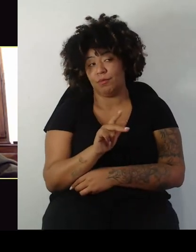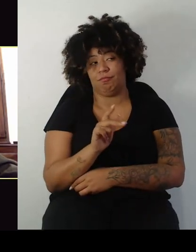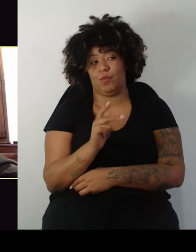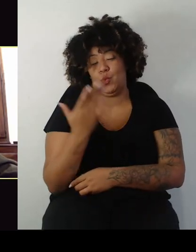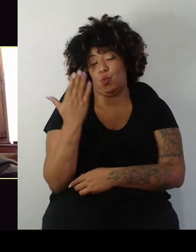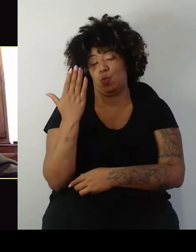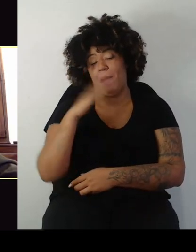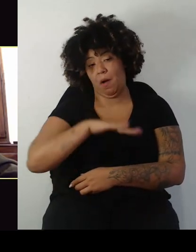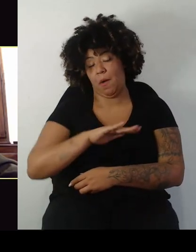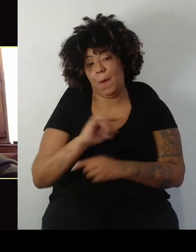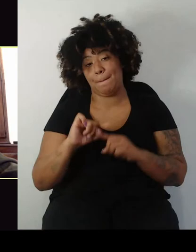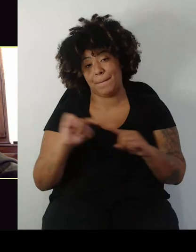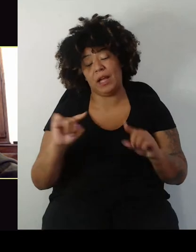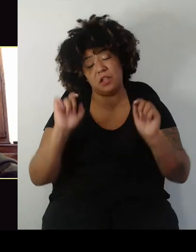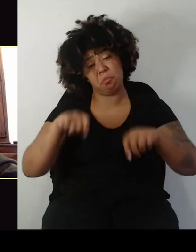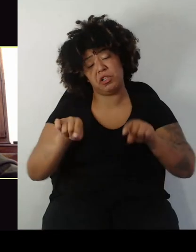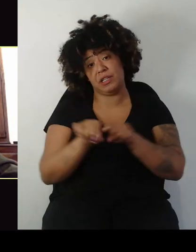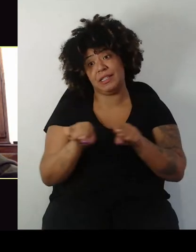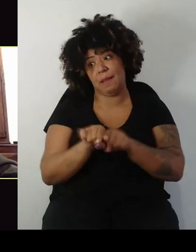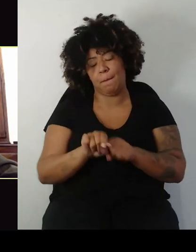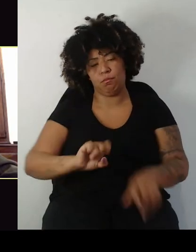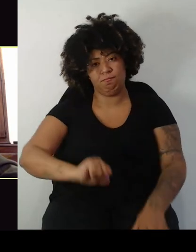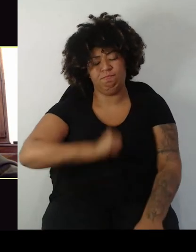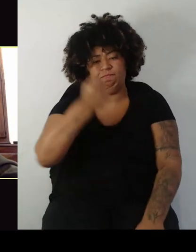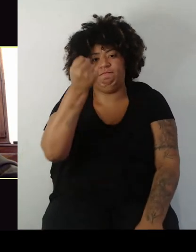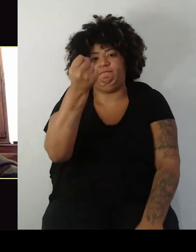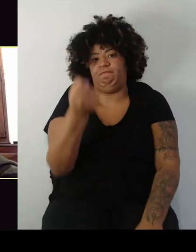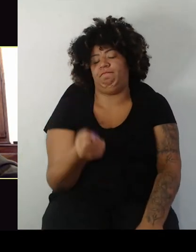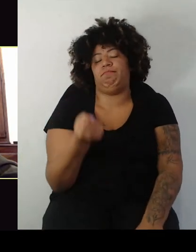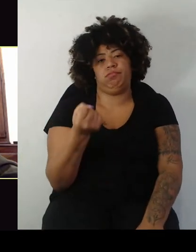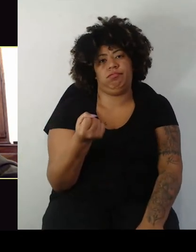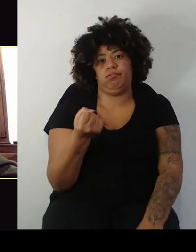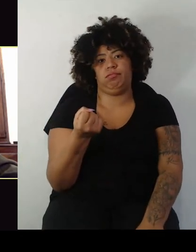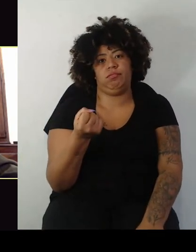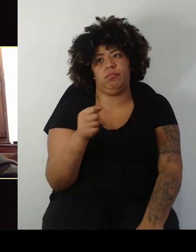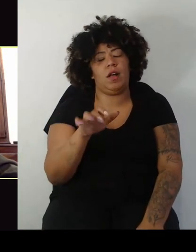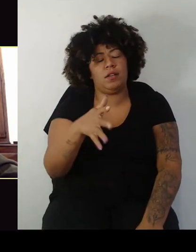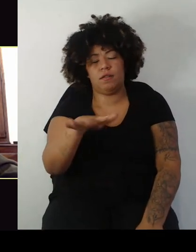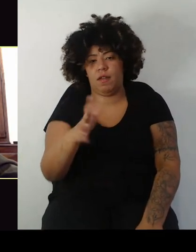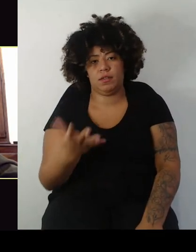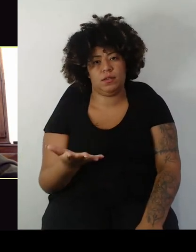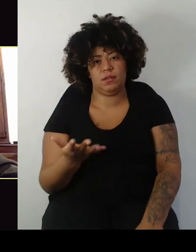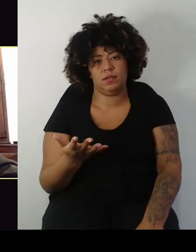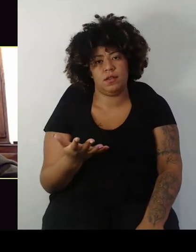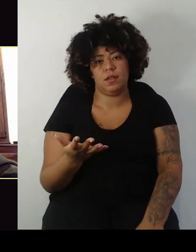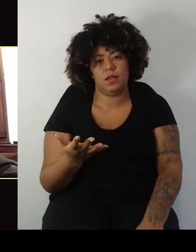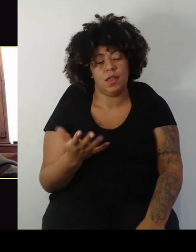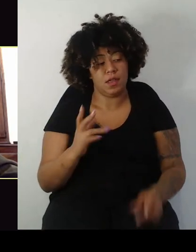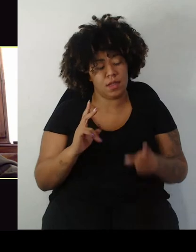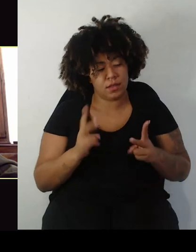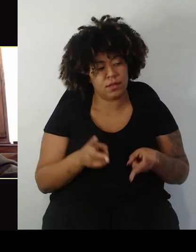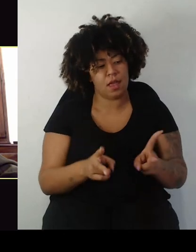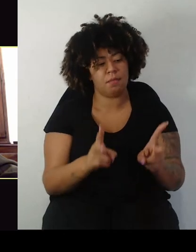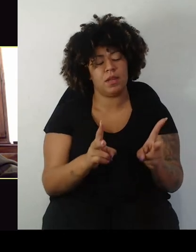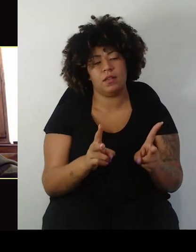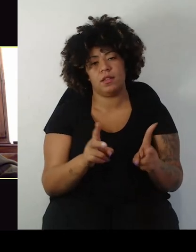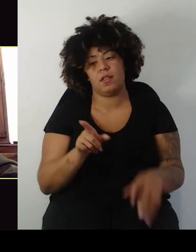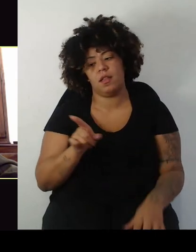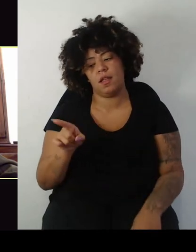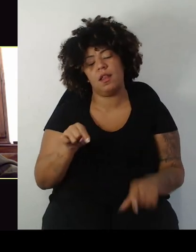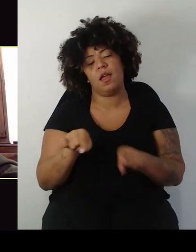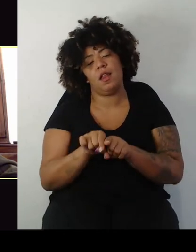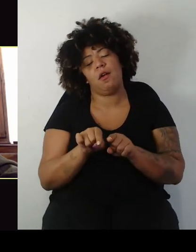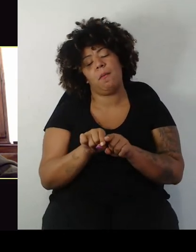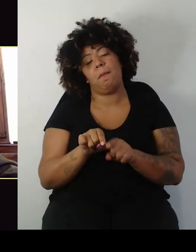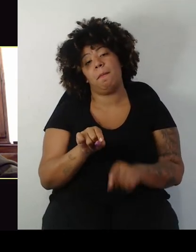um puto eu não queria falar nesses termos mas ele podia ser um pouco muitas vezes ao mesmo tempo ele também era uma pessoa